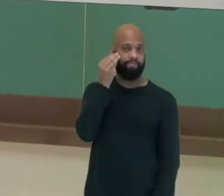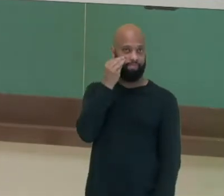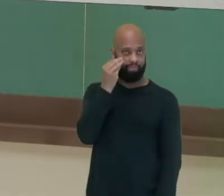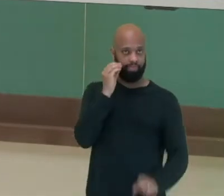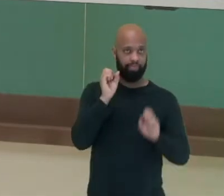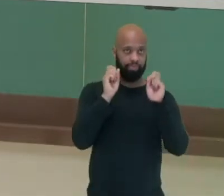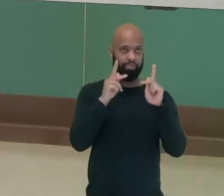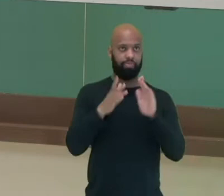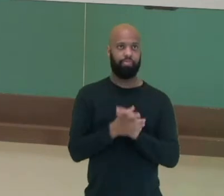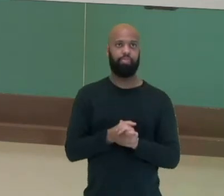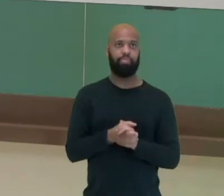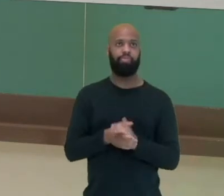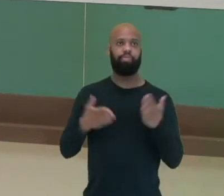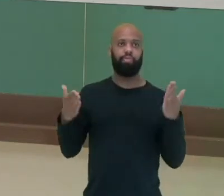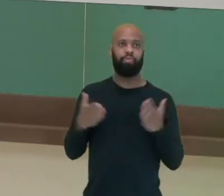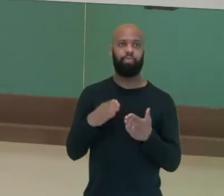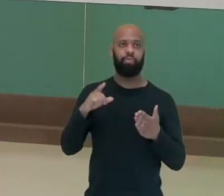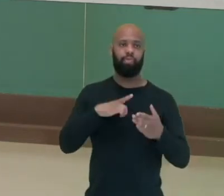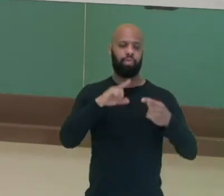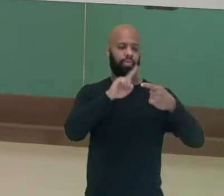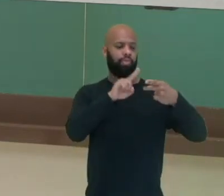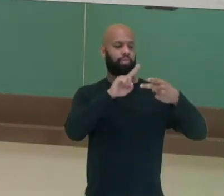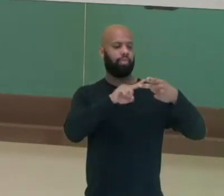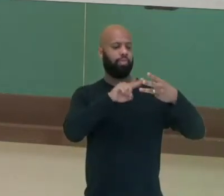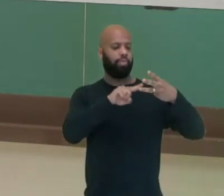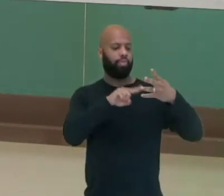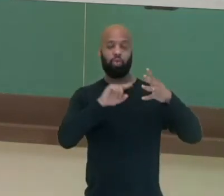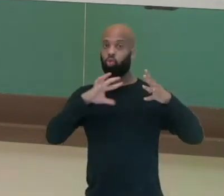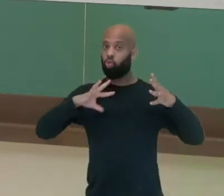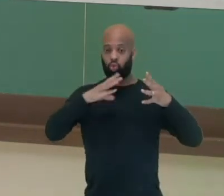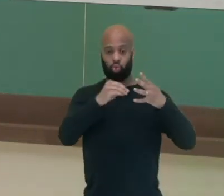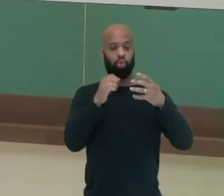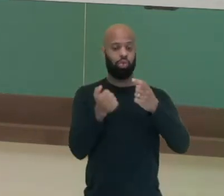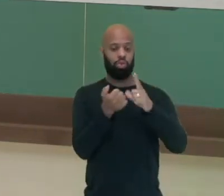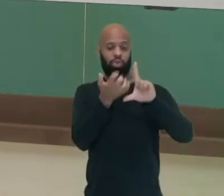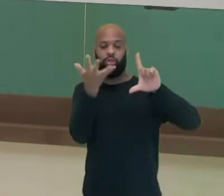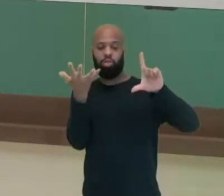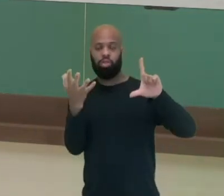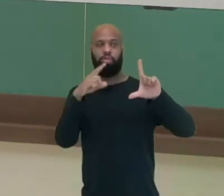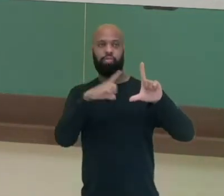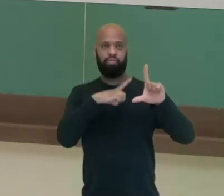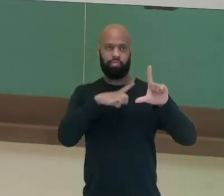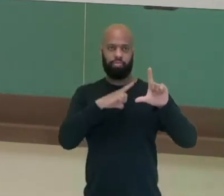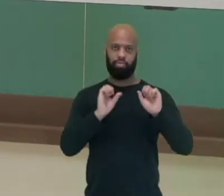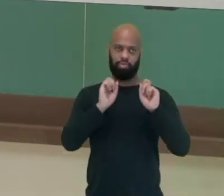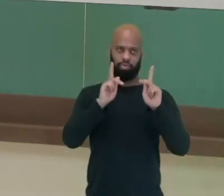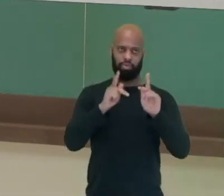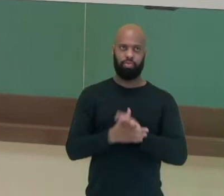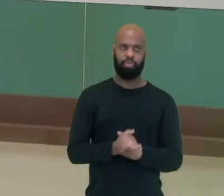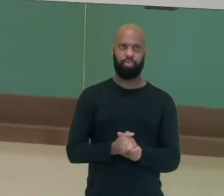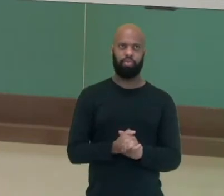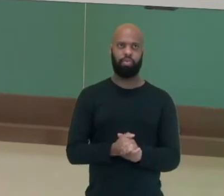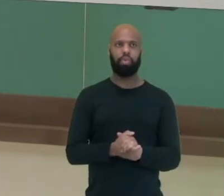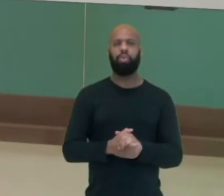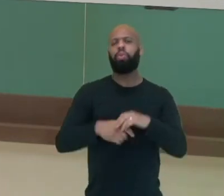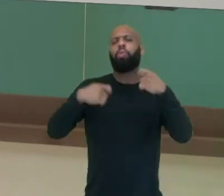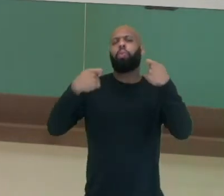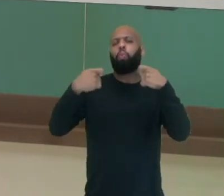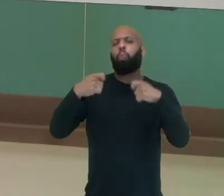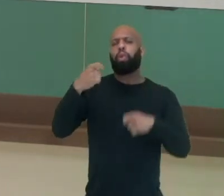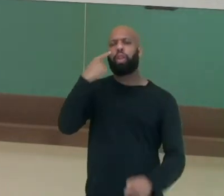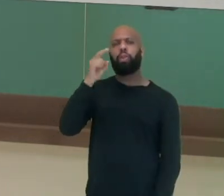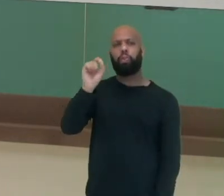Exercícios. Então, resolva as equações logarítmicas. Temos da letra A até a letra D. O que vocês precisam